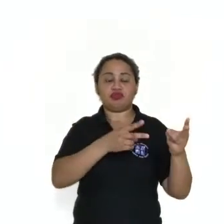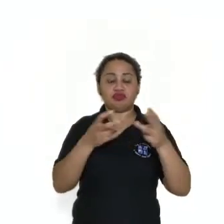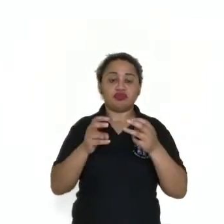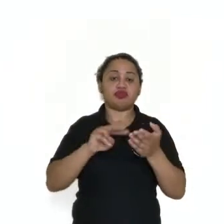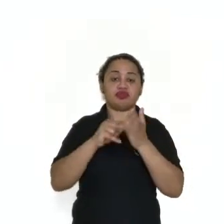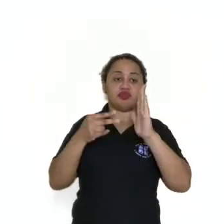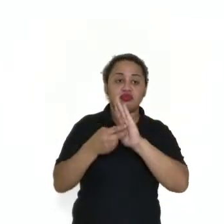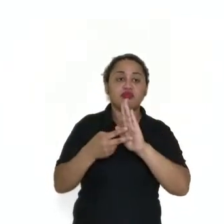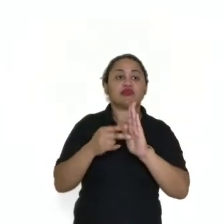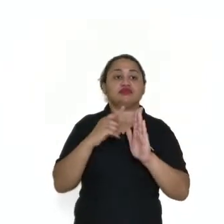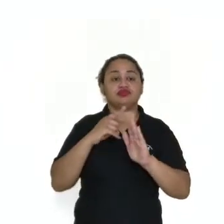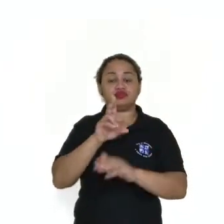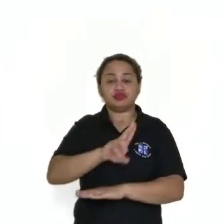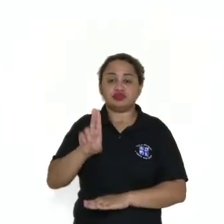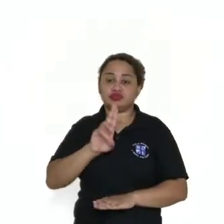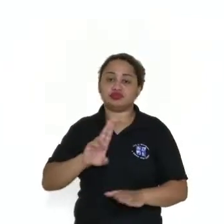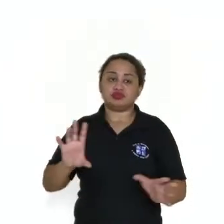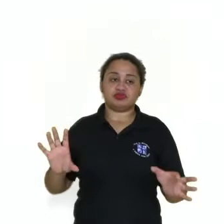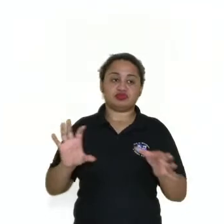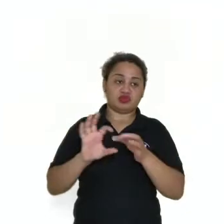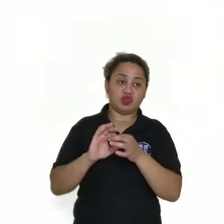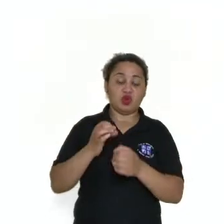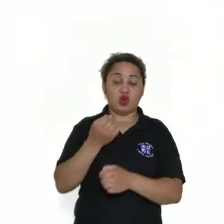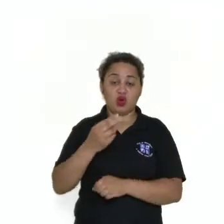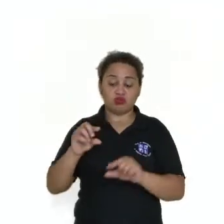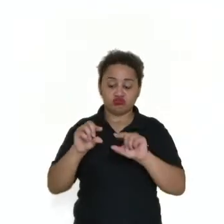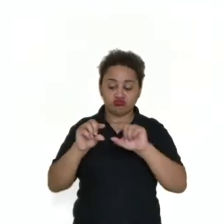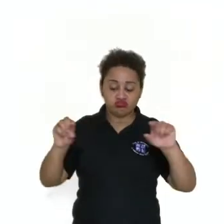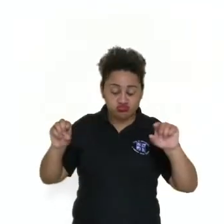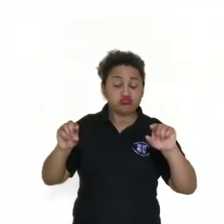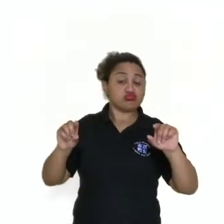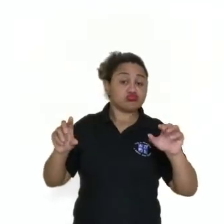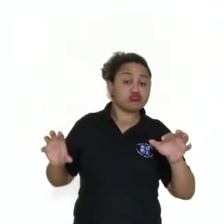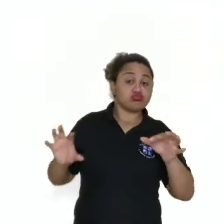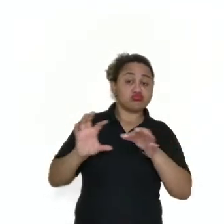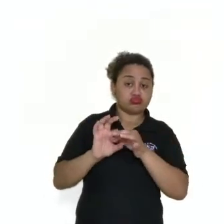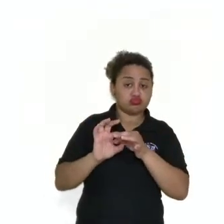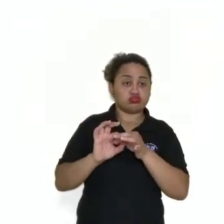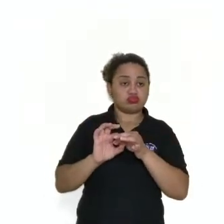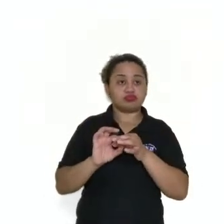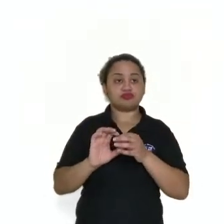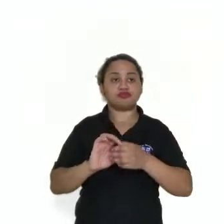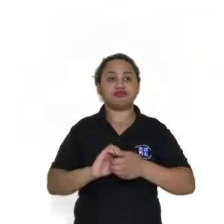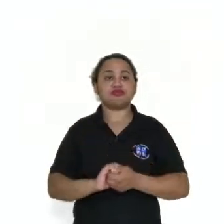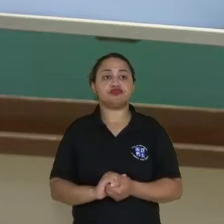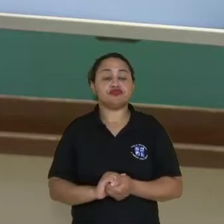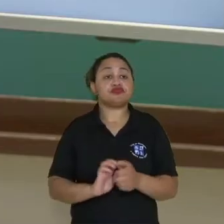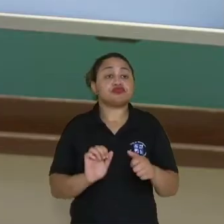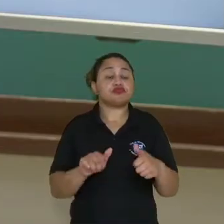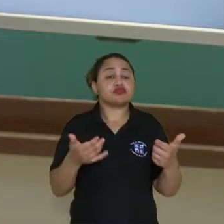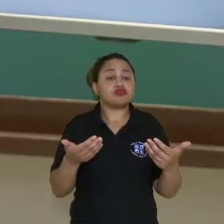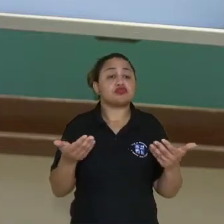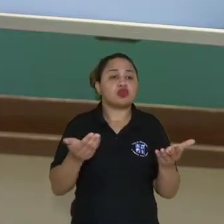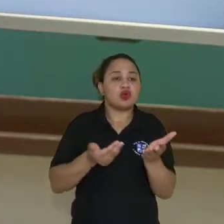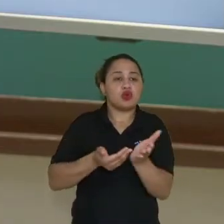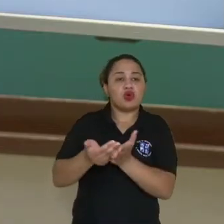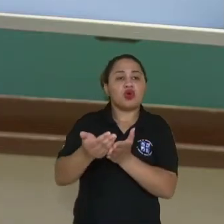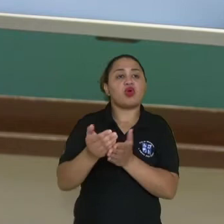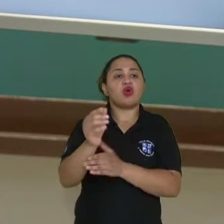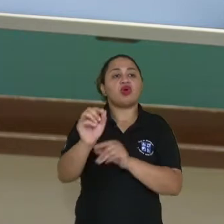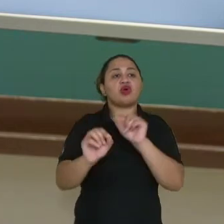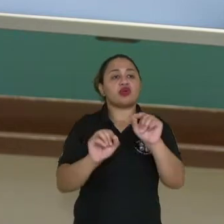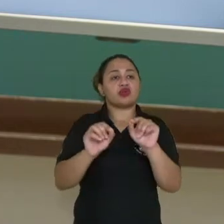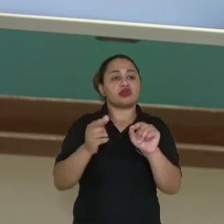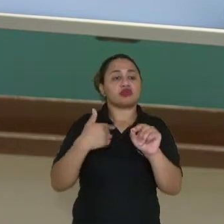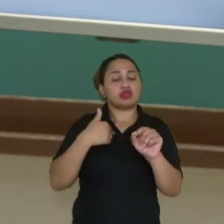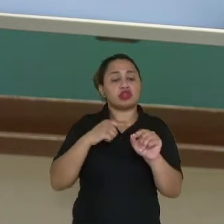efeito de sentido do uso de conjunções ou locuções conjuntivas. Então, como ponto de partida,